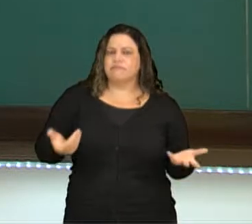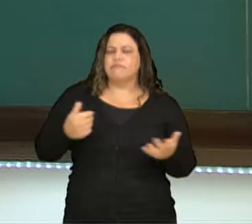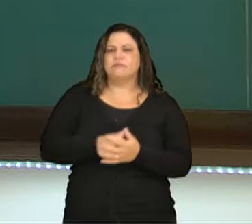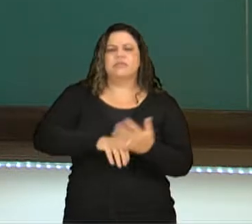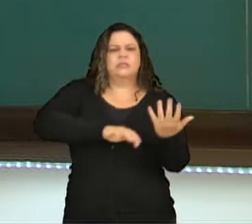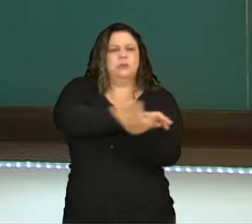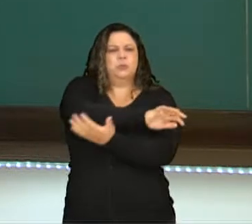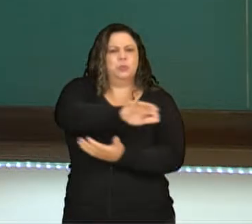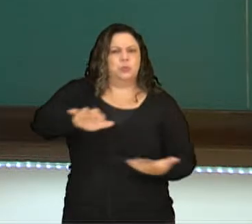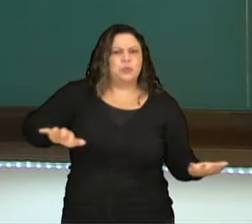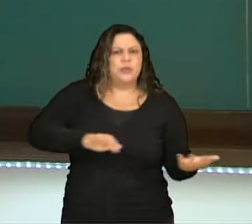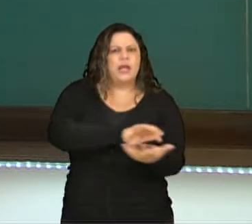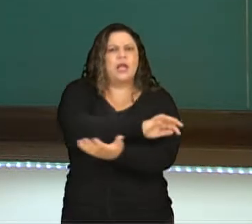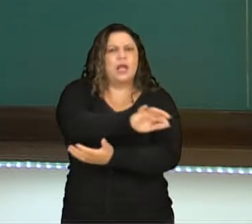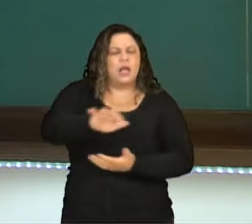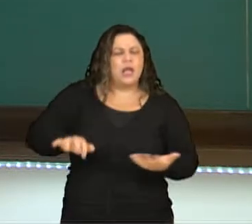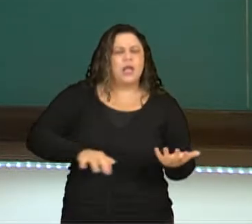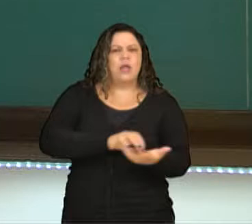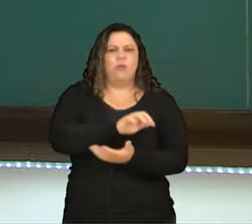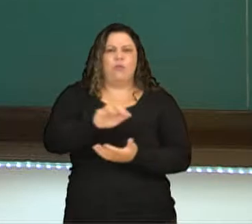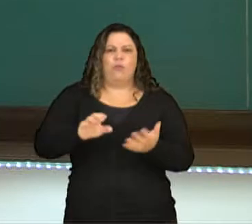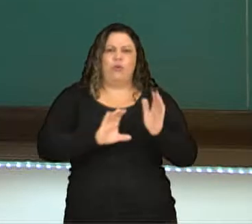Revolução Constitucionalista de